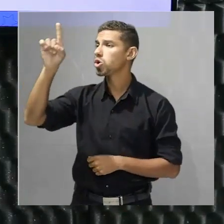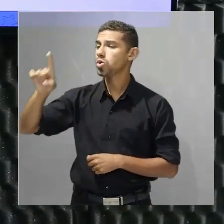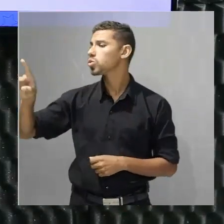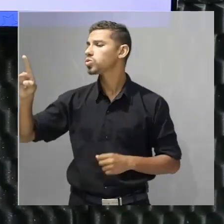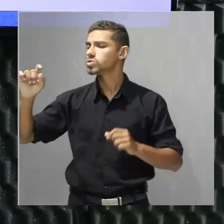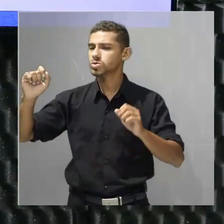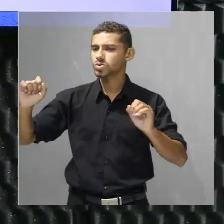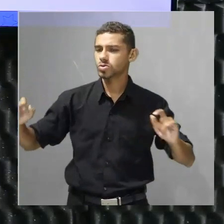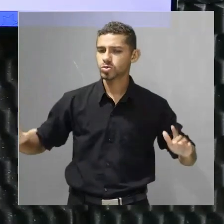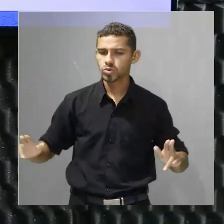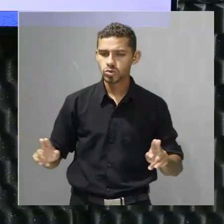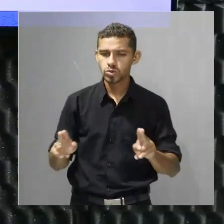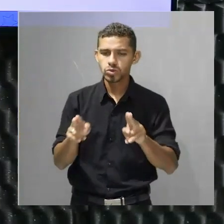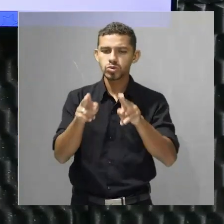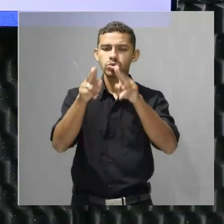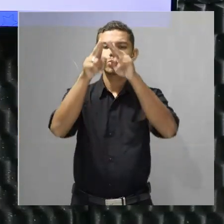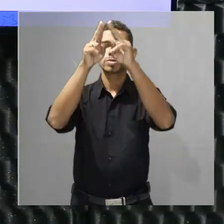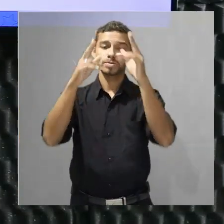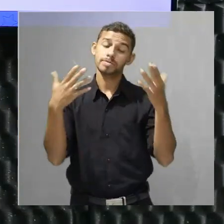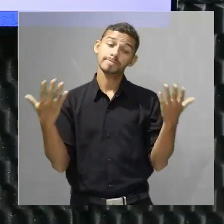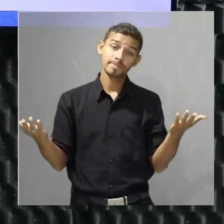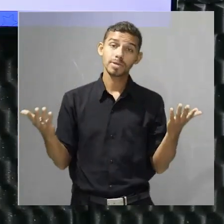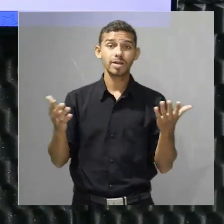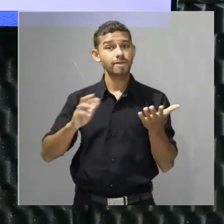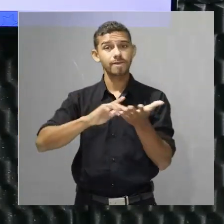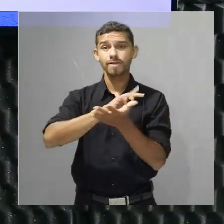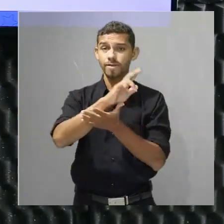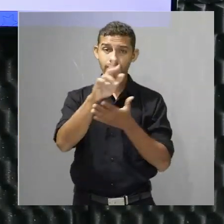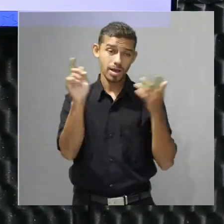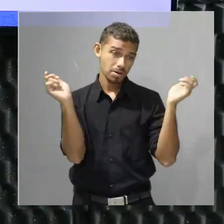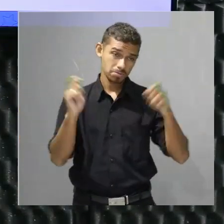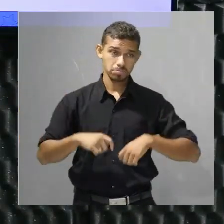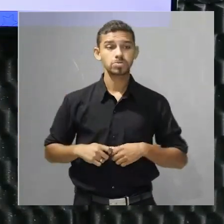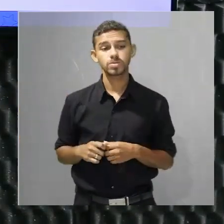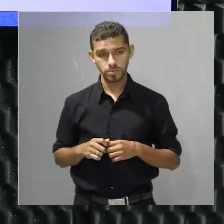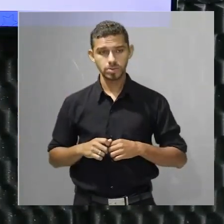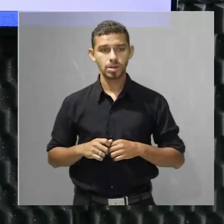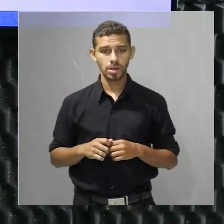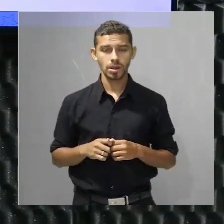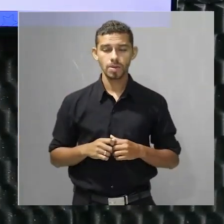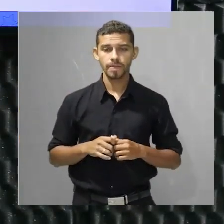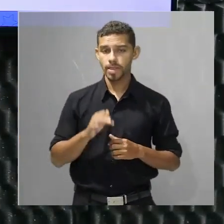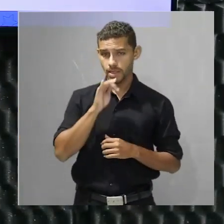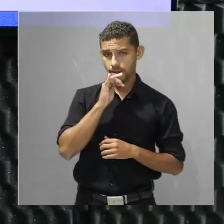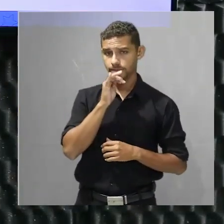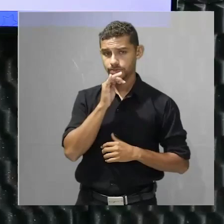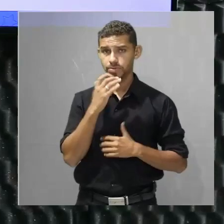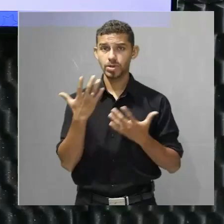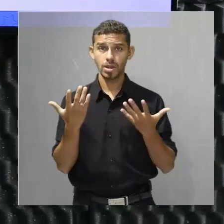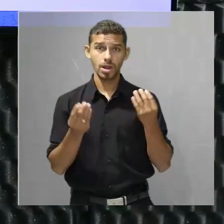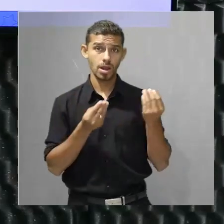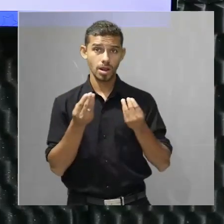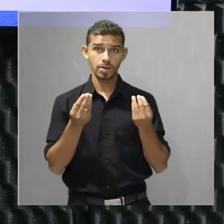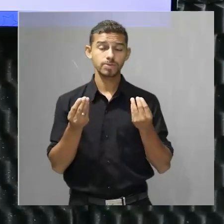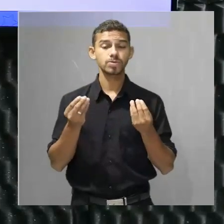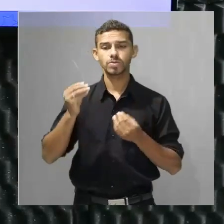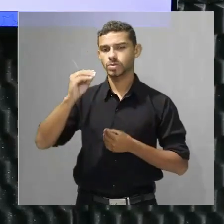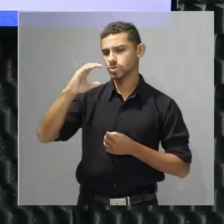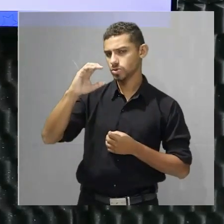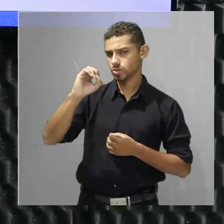redação são variadas as formas de usar a linguagem figurada conotativa como recurso de